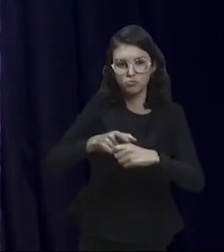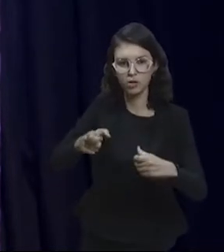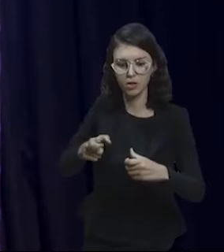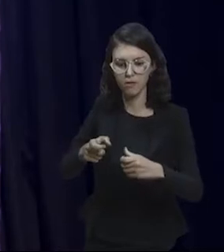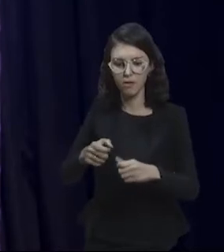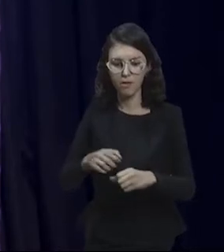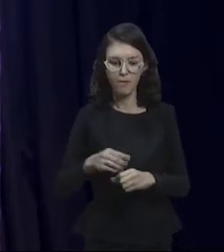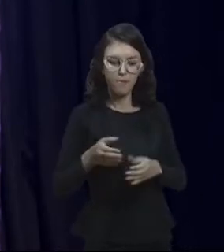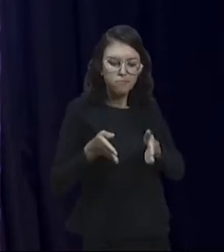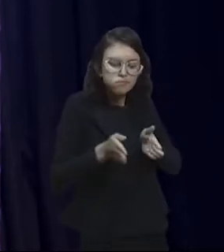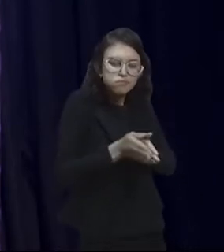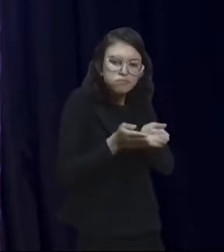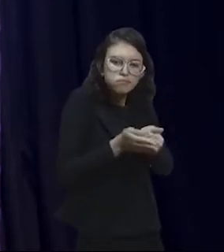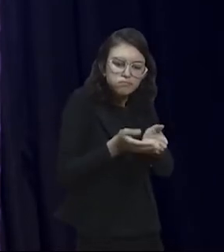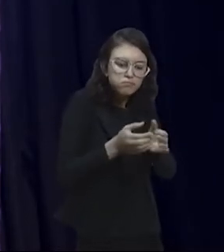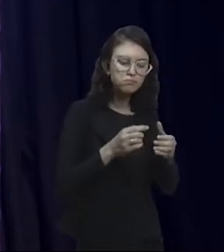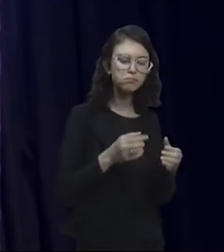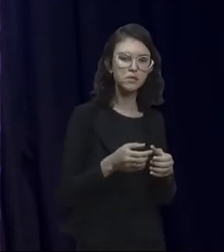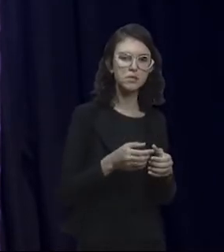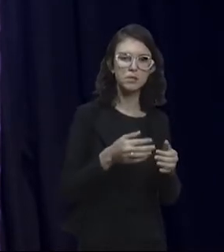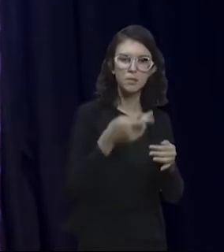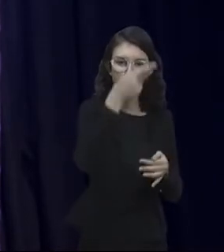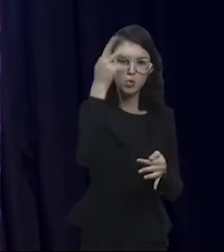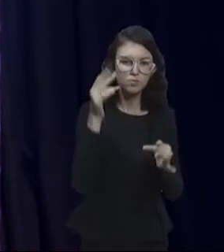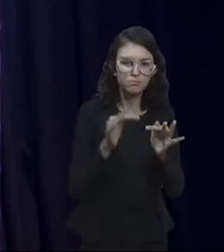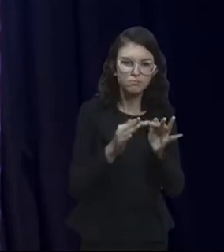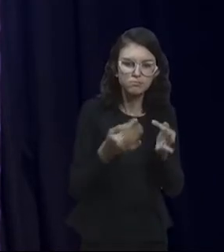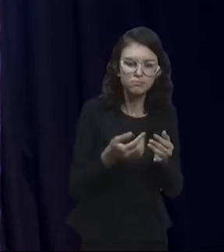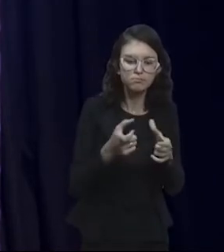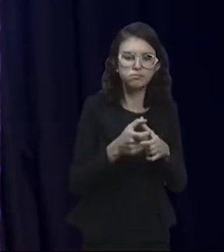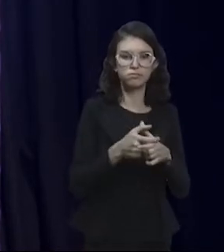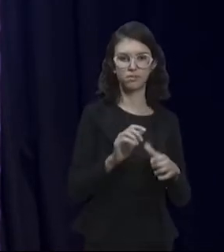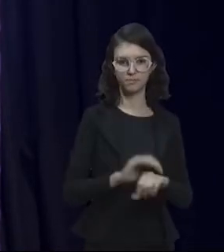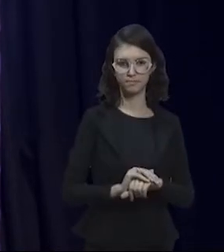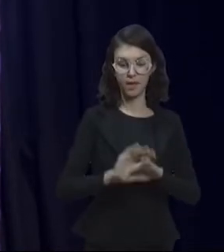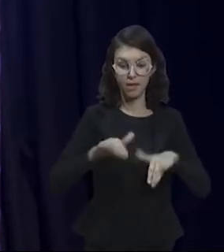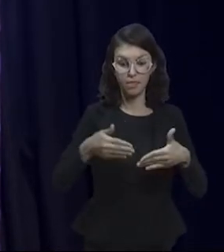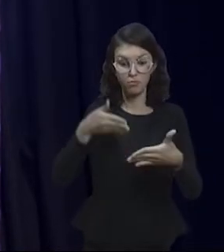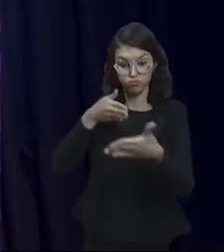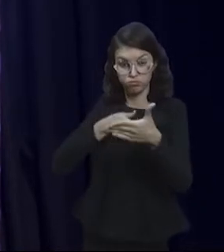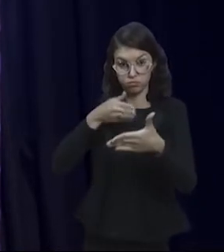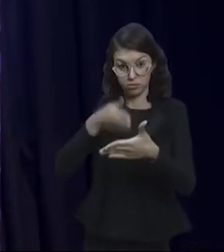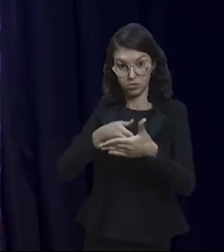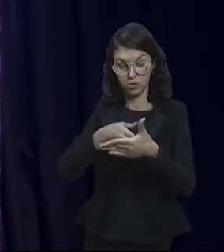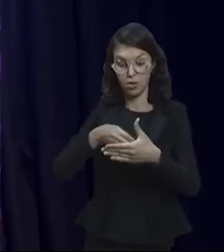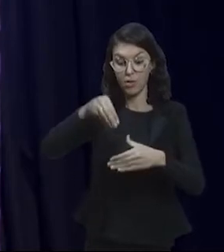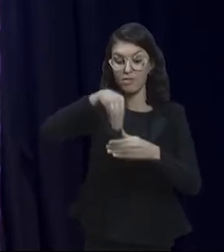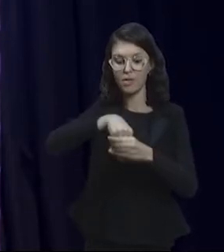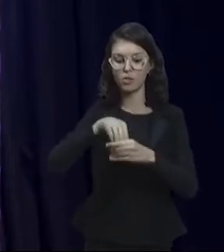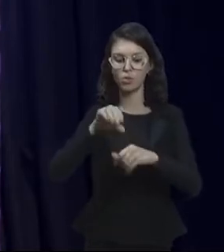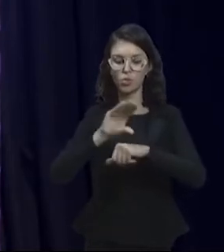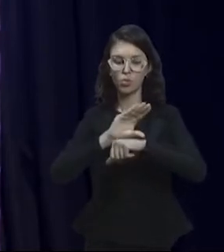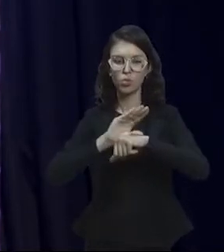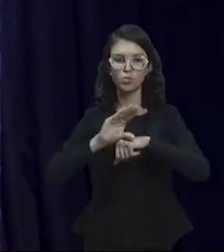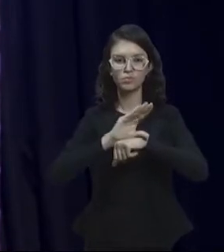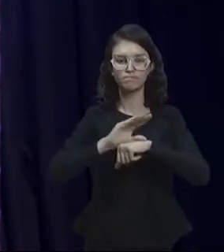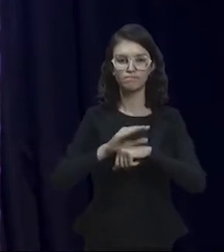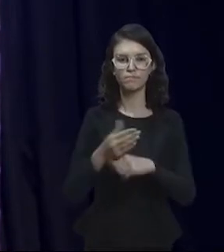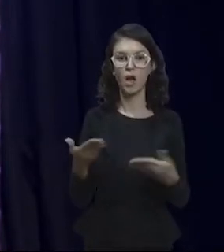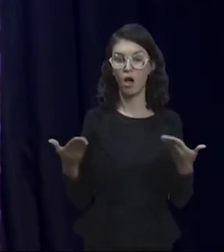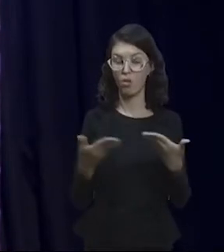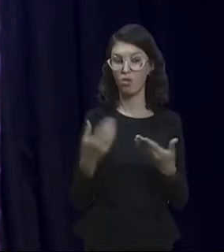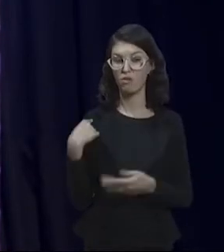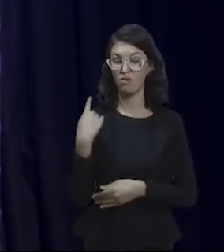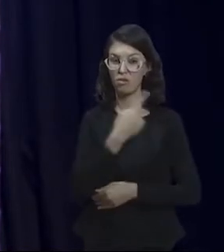minoria. E o limitador é o que está na Constituição. Nós convivemos ultimamente com um